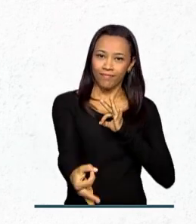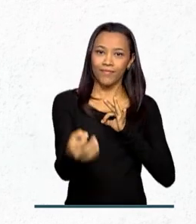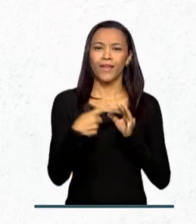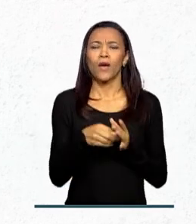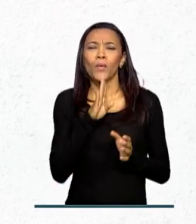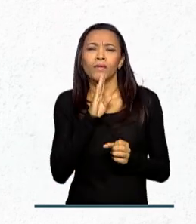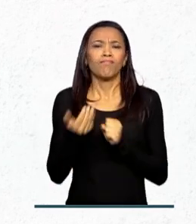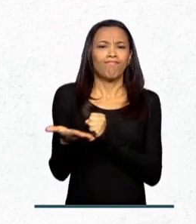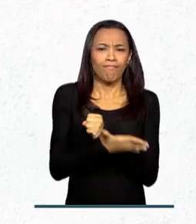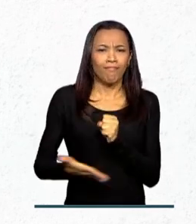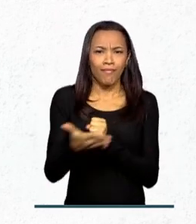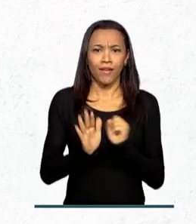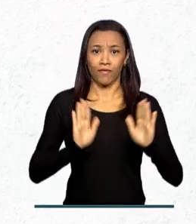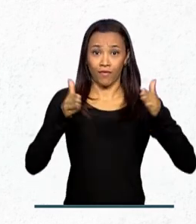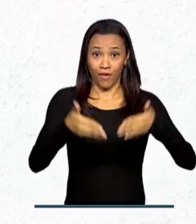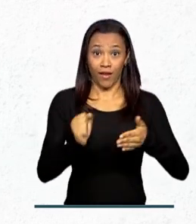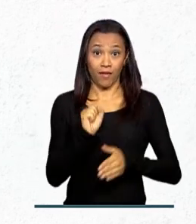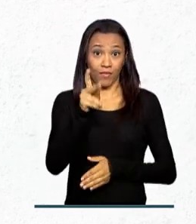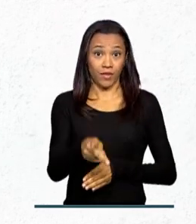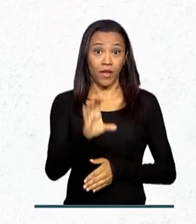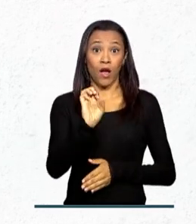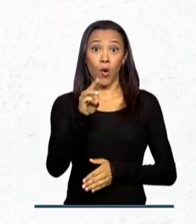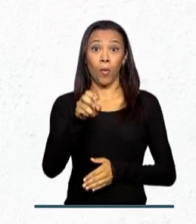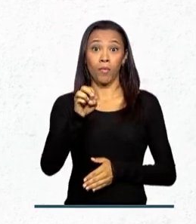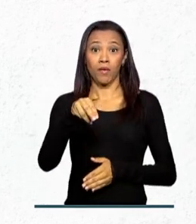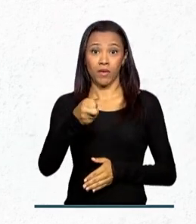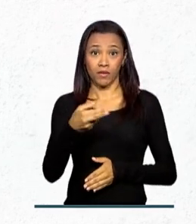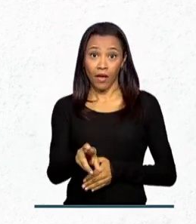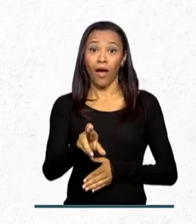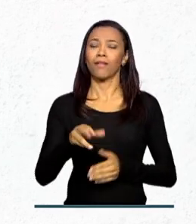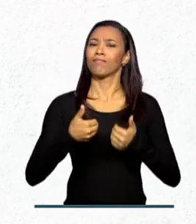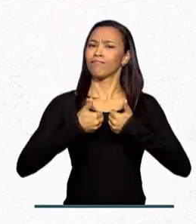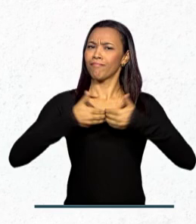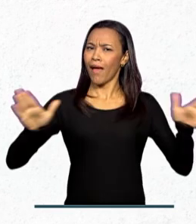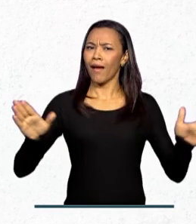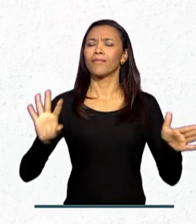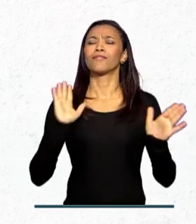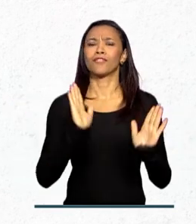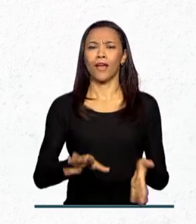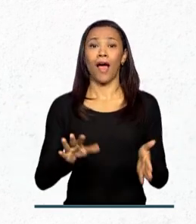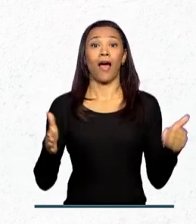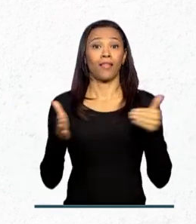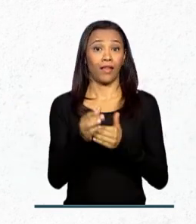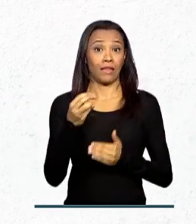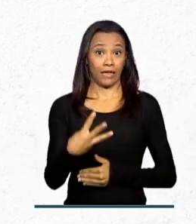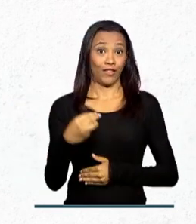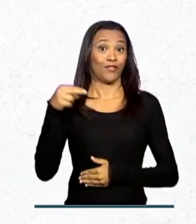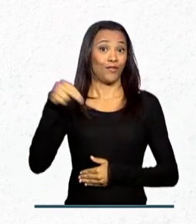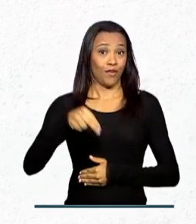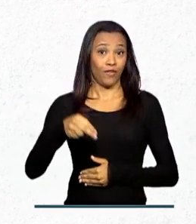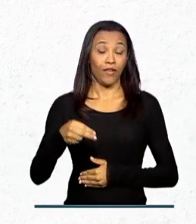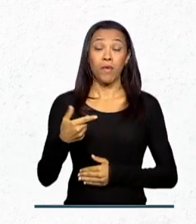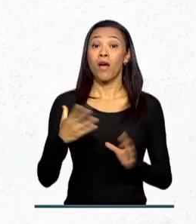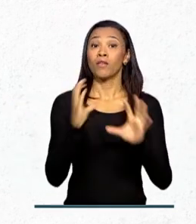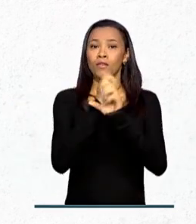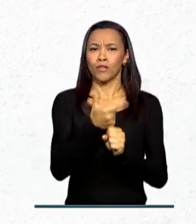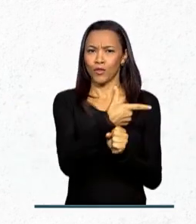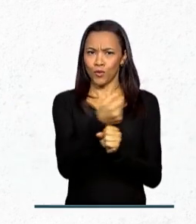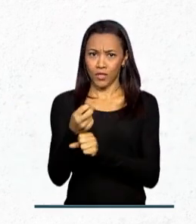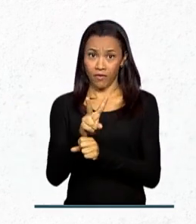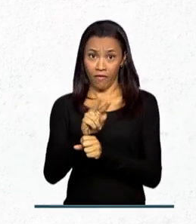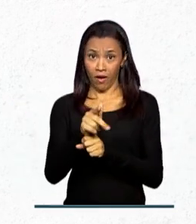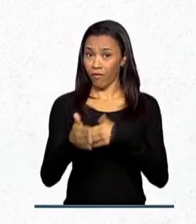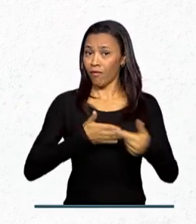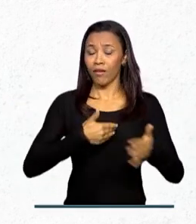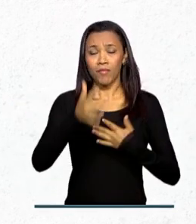Noções Básicas em Previdência Complementar, que está com inscrições abertas até 3 de novembro. São 200 vagas e qualquer